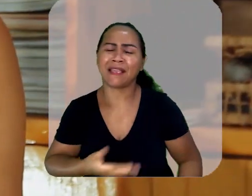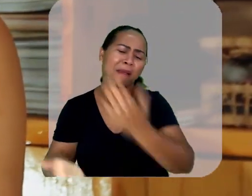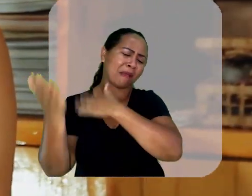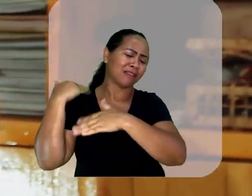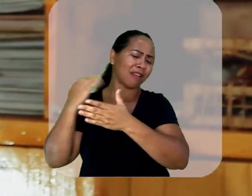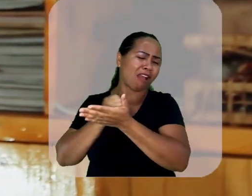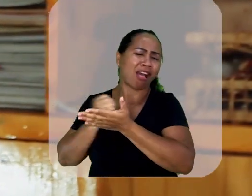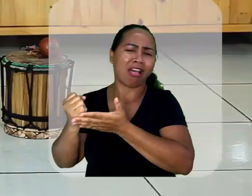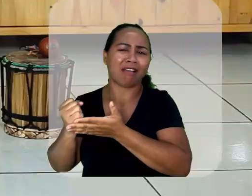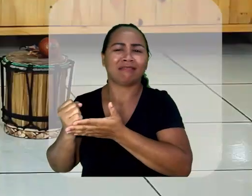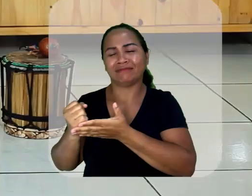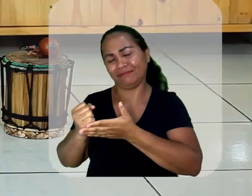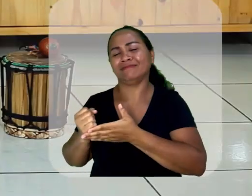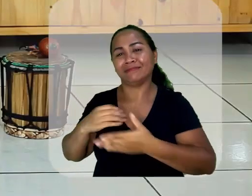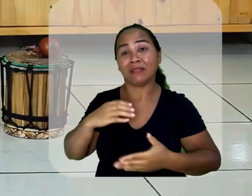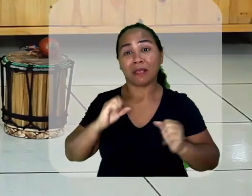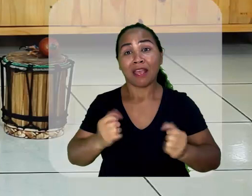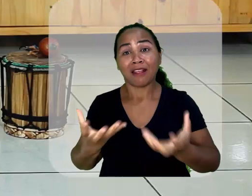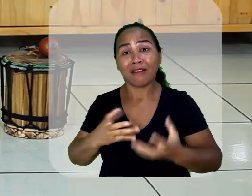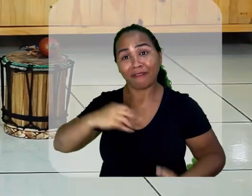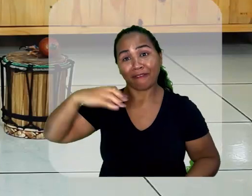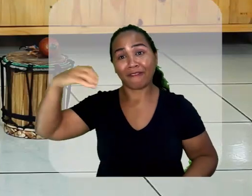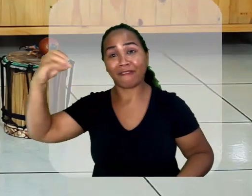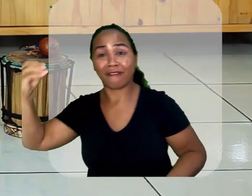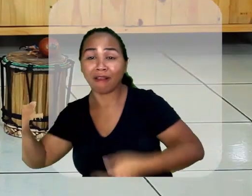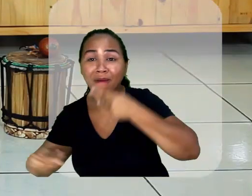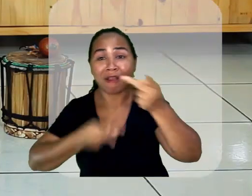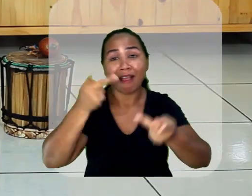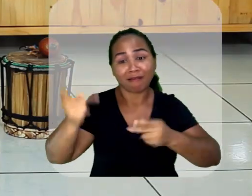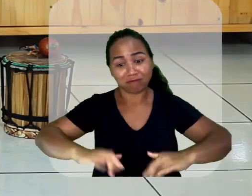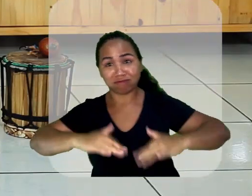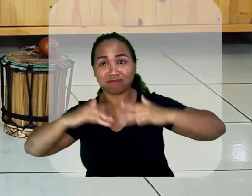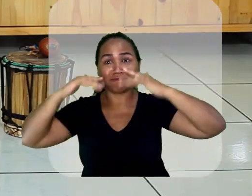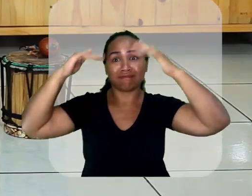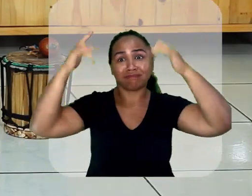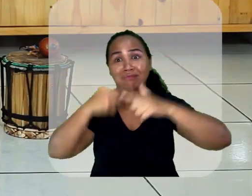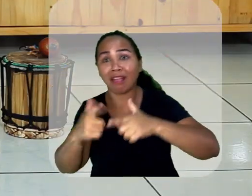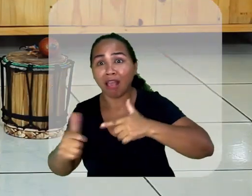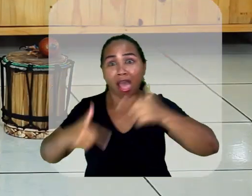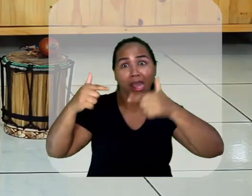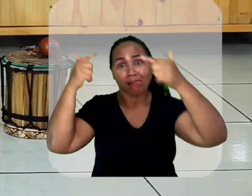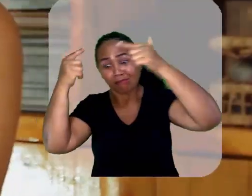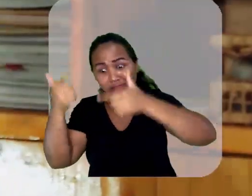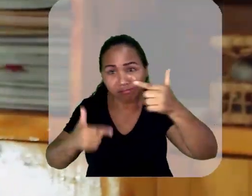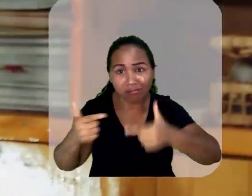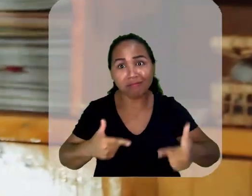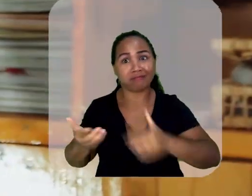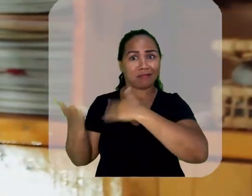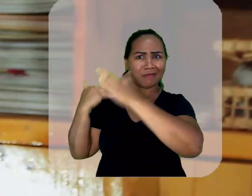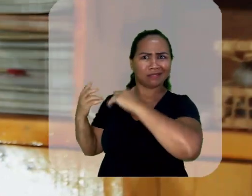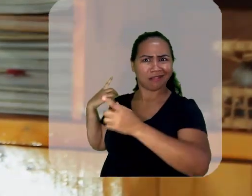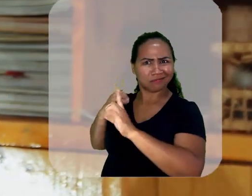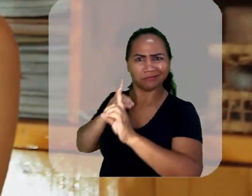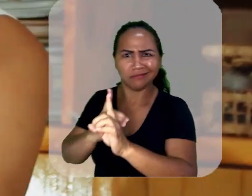O que passou, passou, sem consigo viajar, por quem tem conta de ser, mar é baixo ou alto mar, a barca do tempo segue, passado